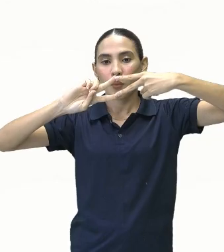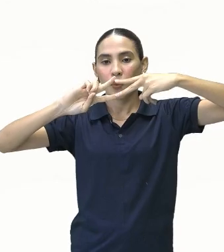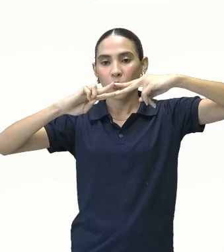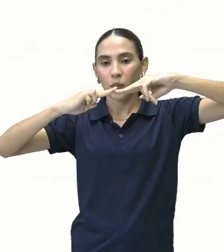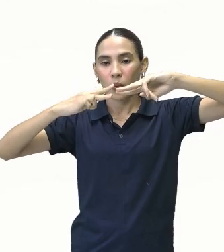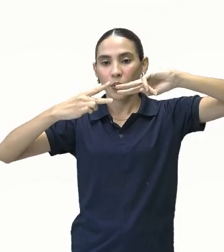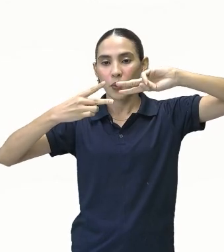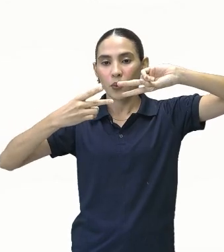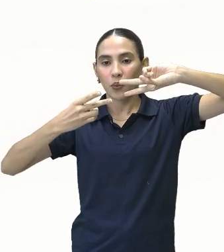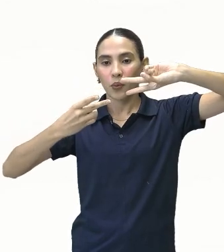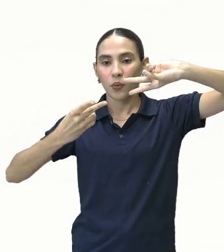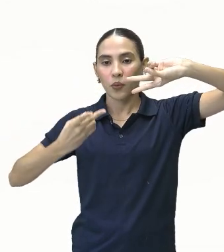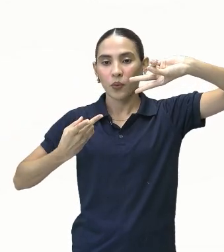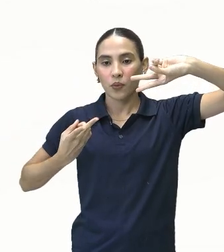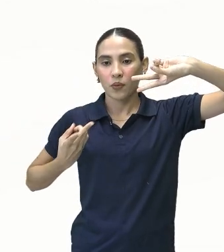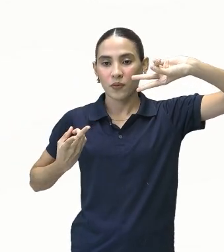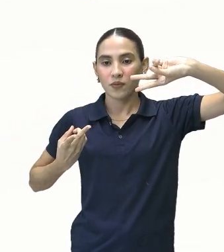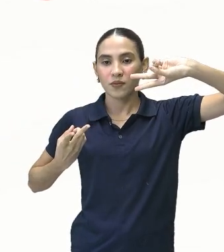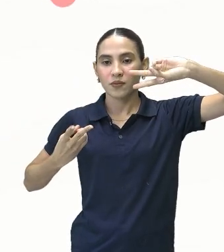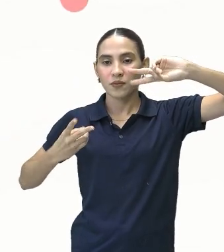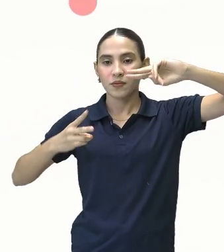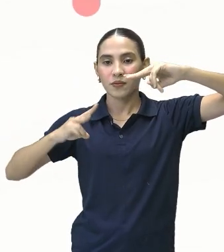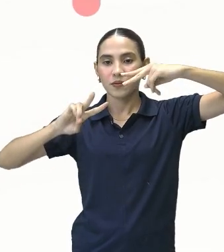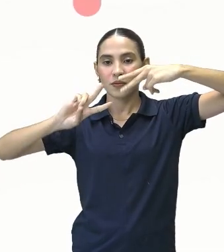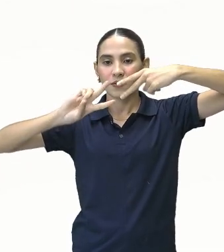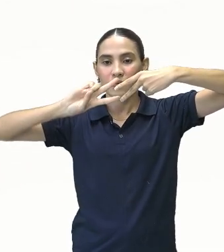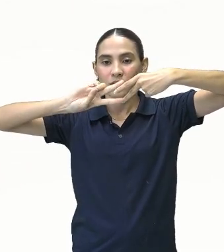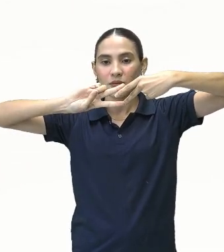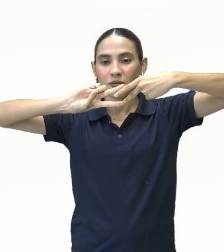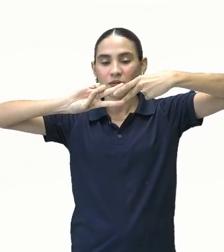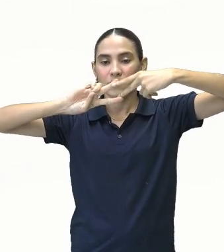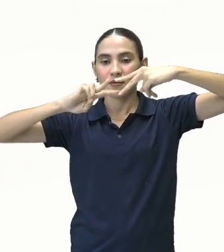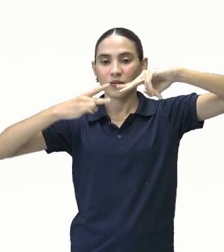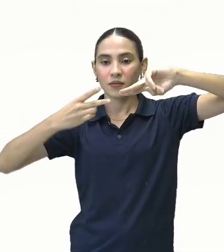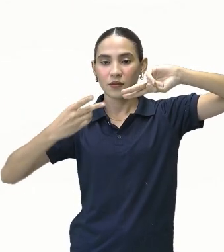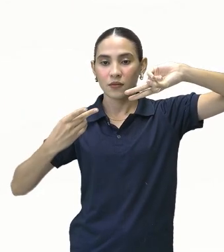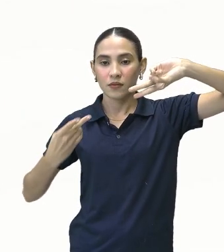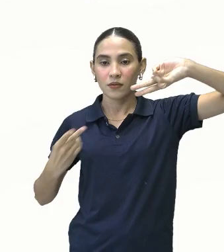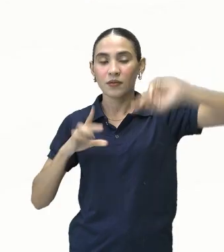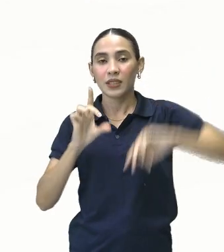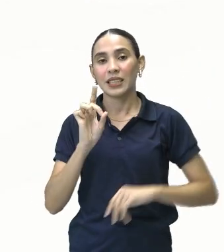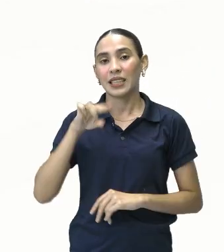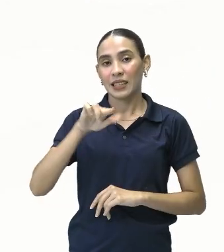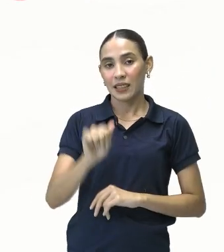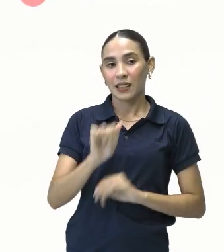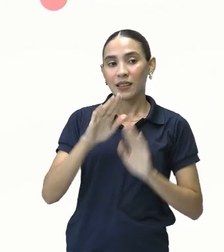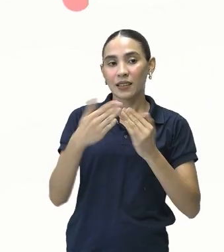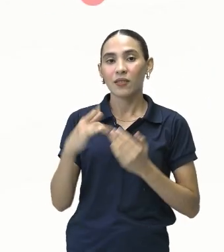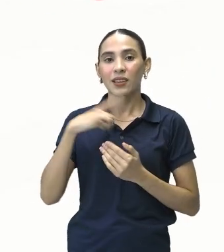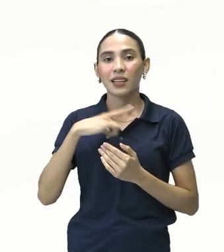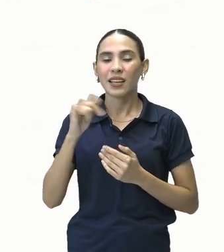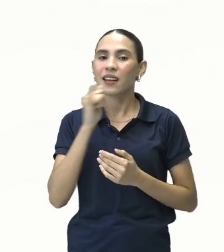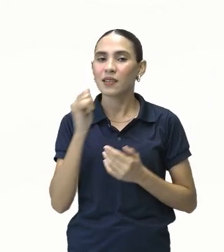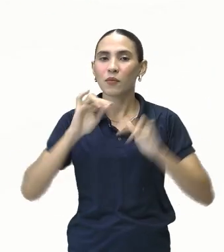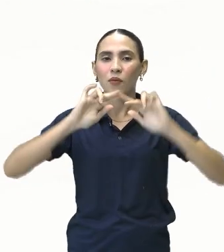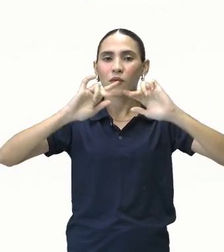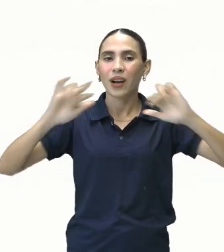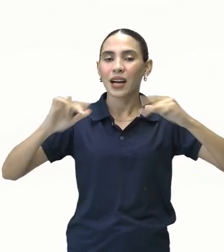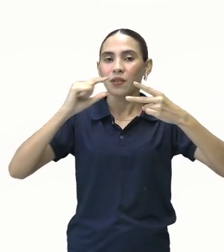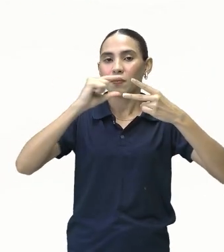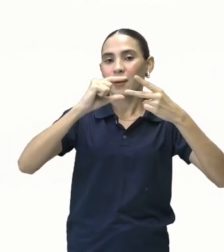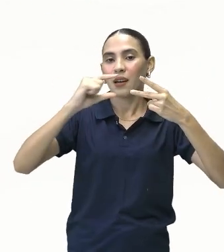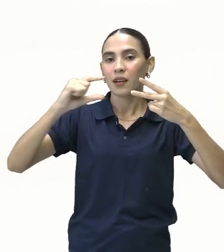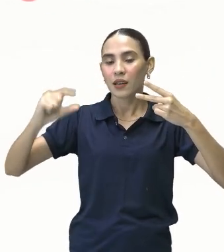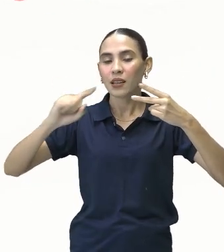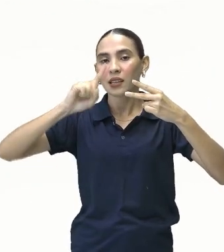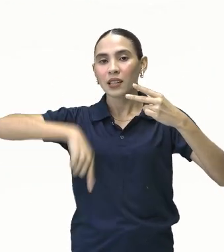pedacinho dele, nós temos aí uma sequência de DNA. E nessa sequência de DNA, nós temos vários genes, né,